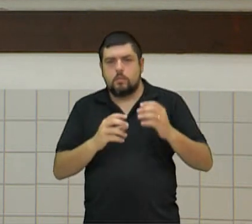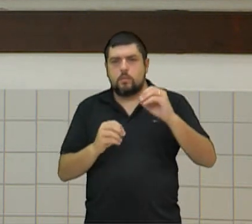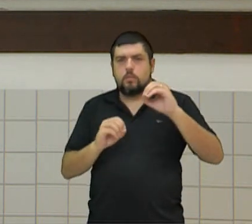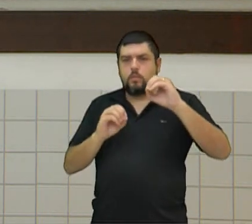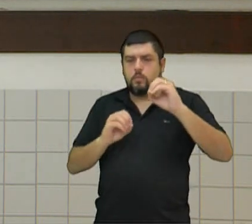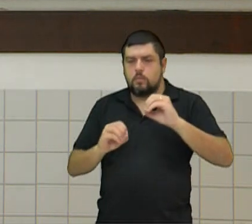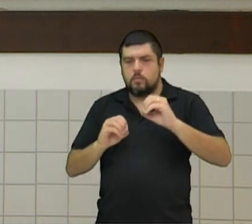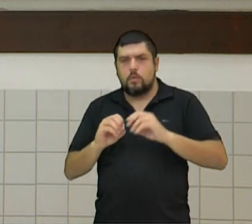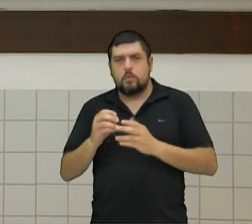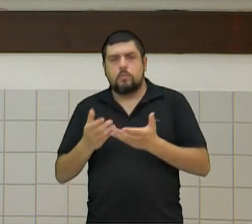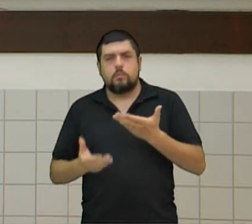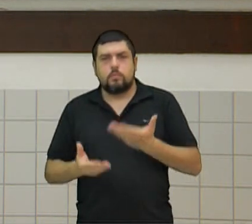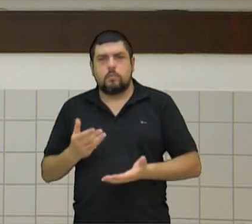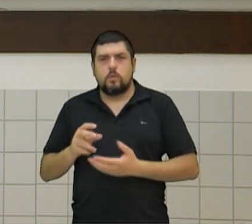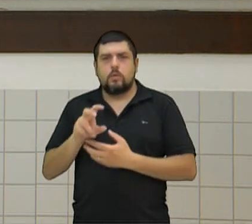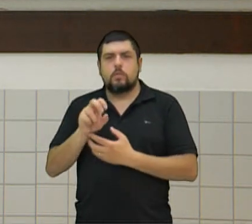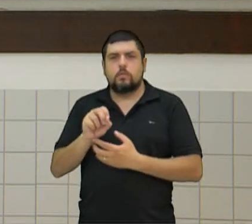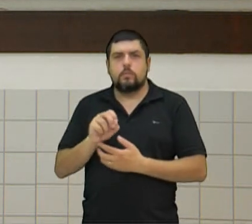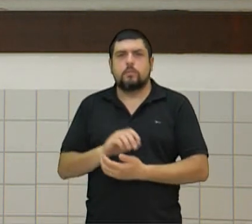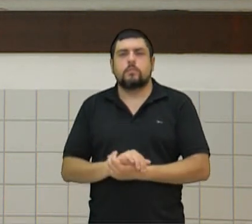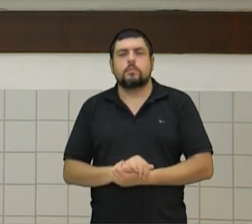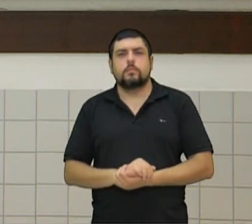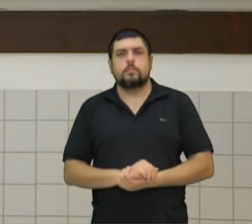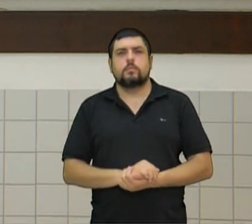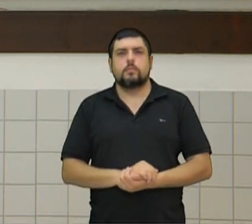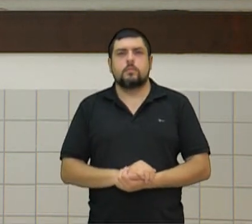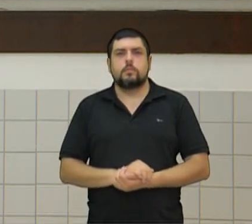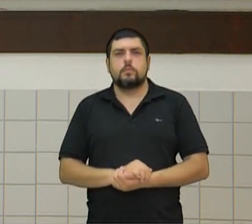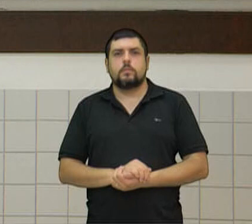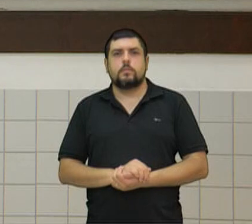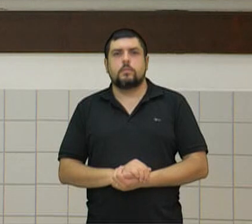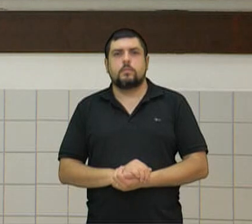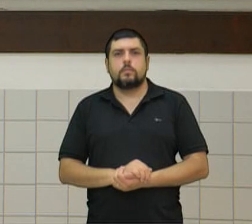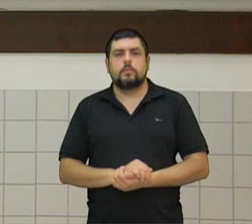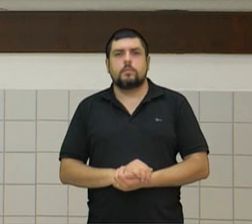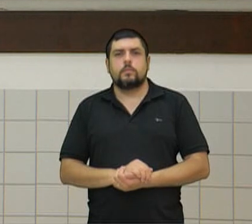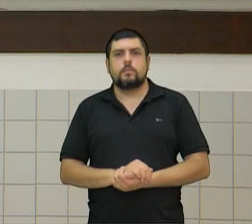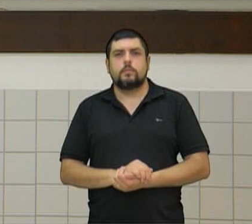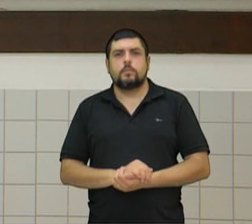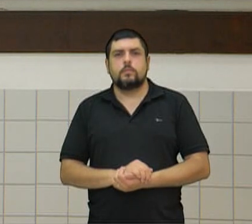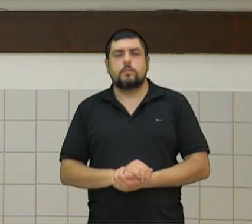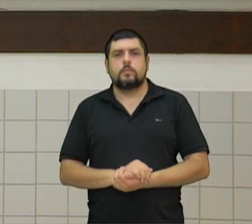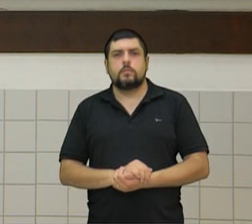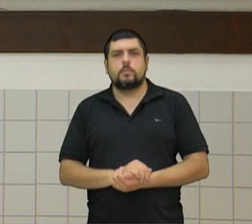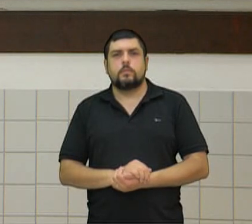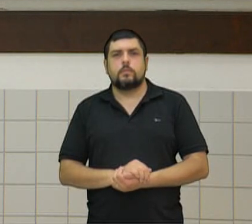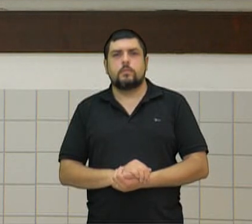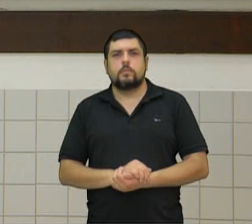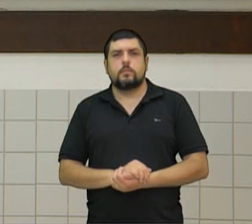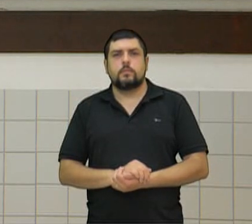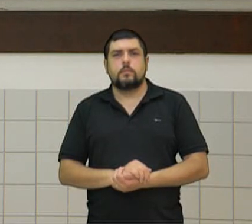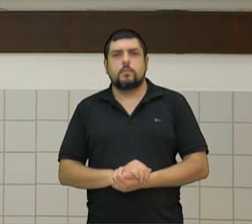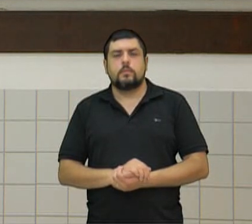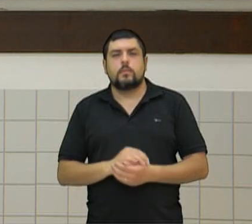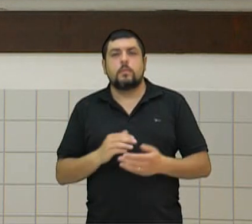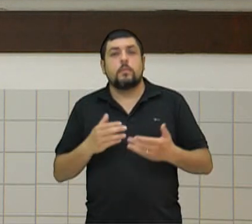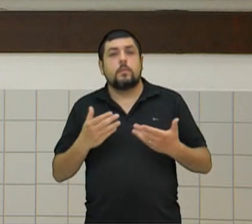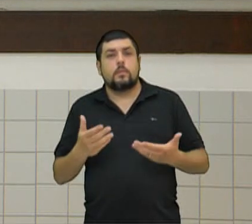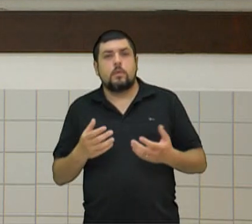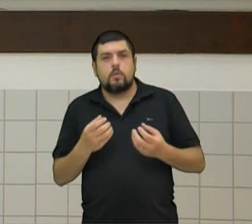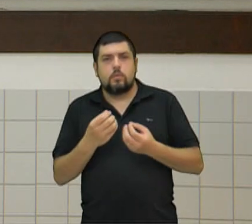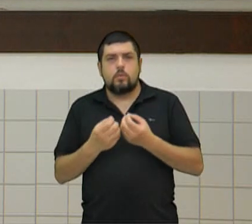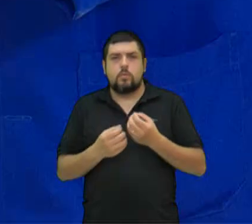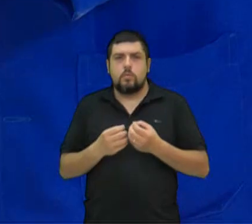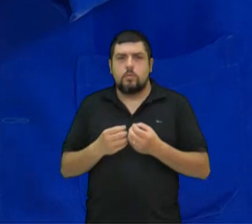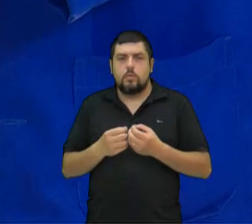experimento aqui, ó. Vamos lá. Ó. Então, aqui no caso, temos 4 bolas de gude,